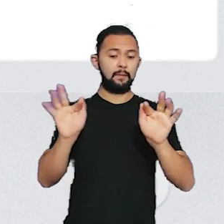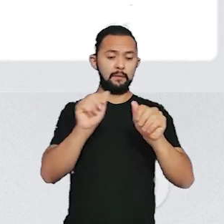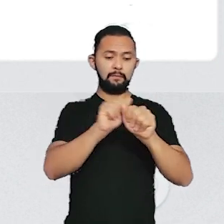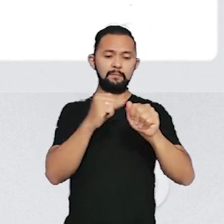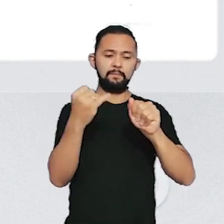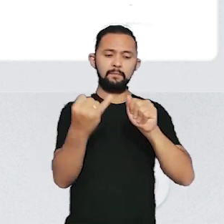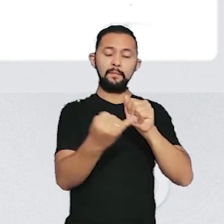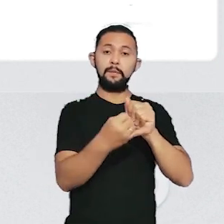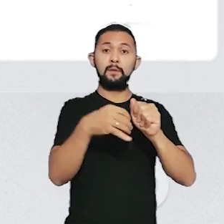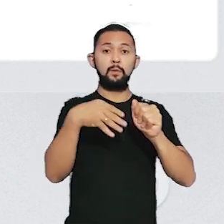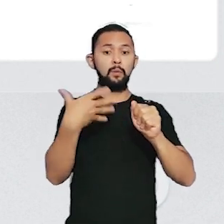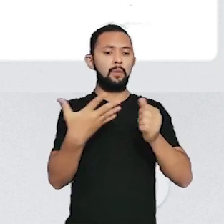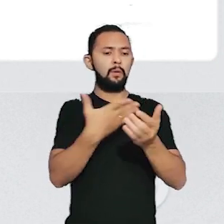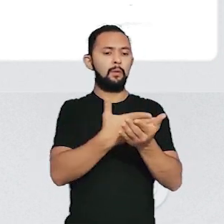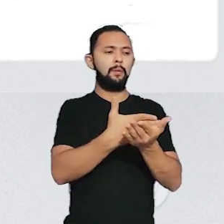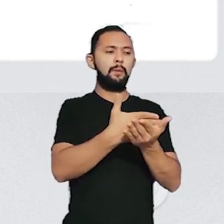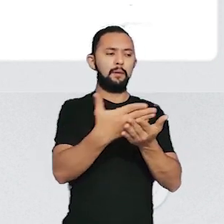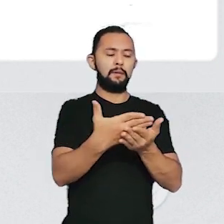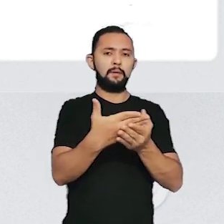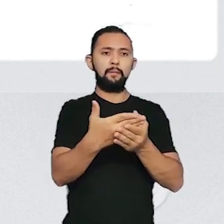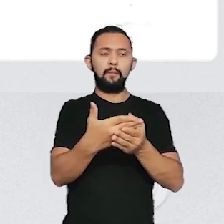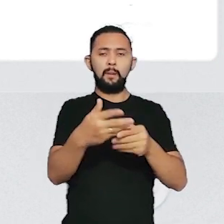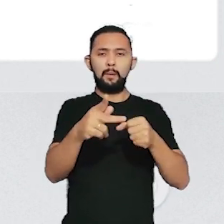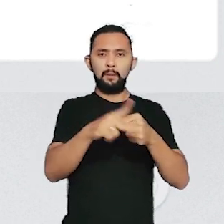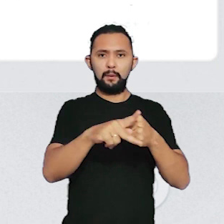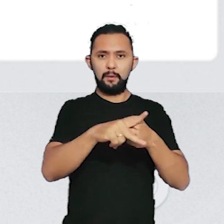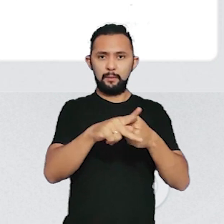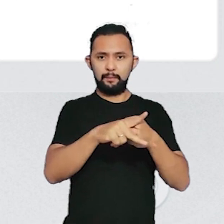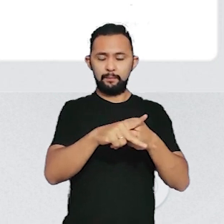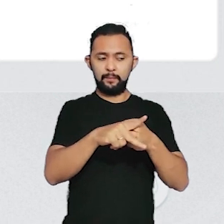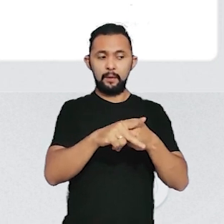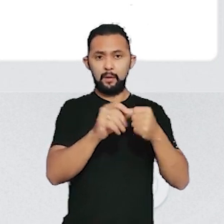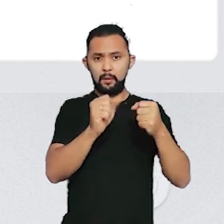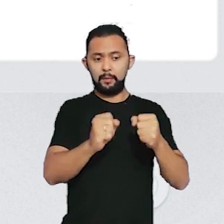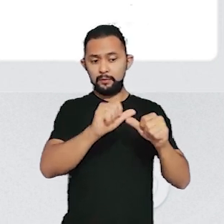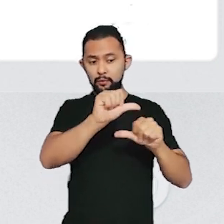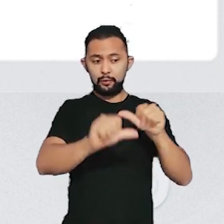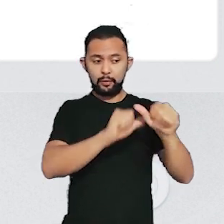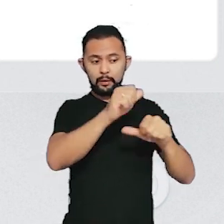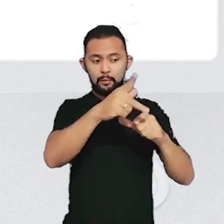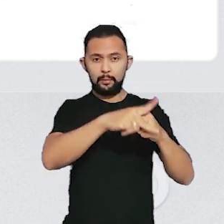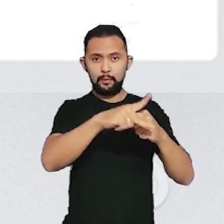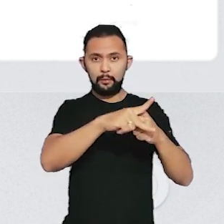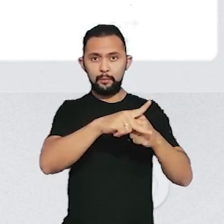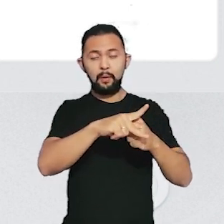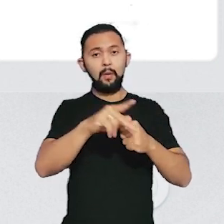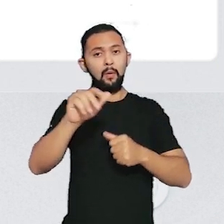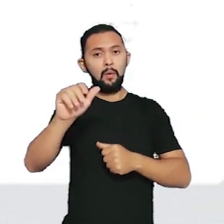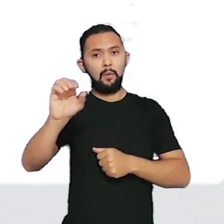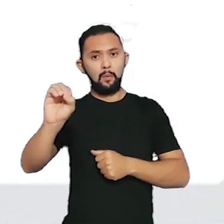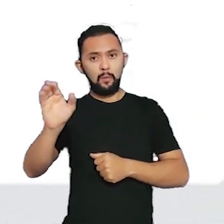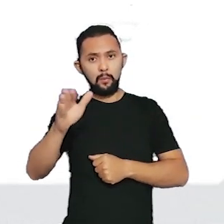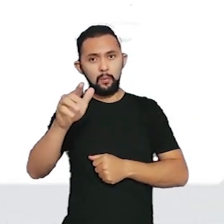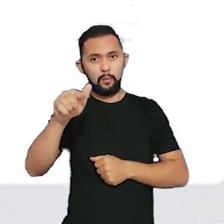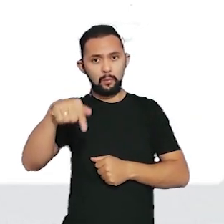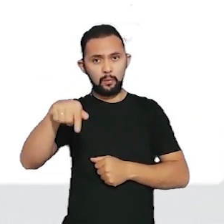são introduzidas por pronomes relativos, tá? E eu posso substituir o pronome relativo pelo qual ou os quais, tá